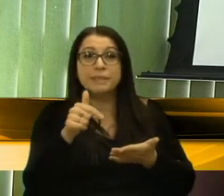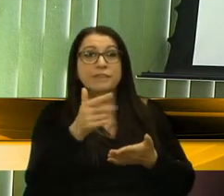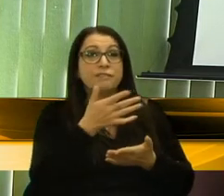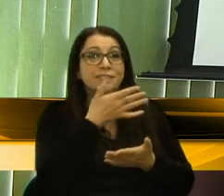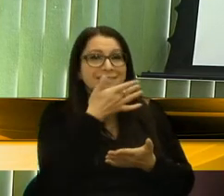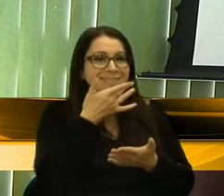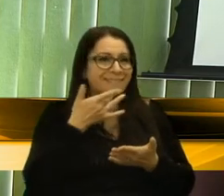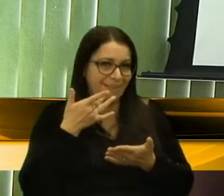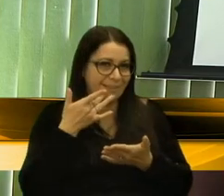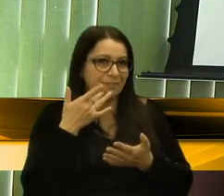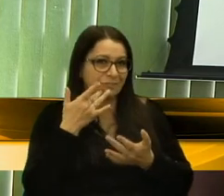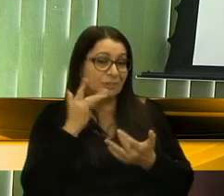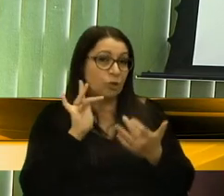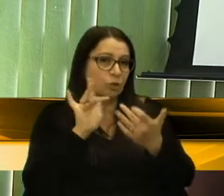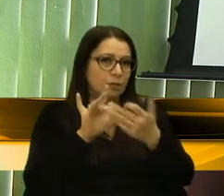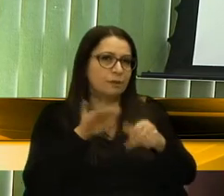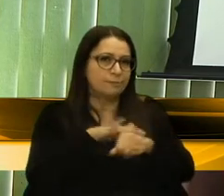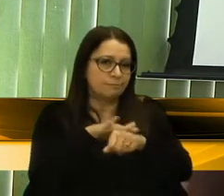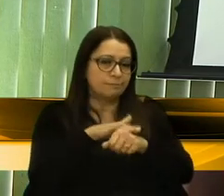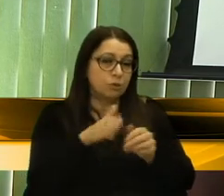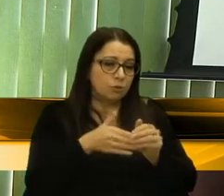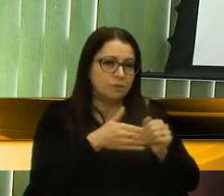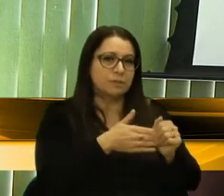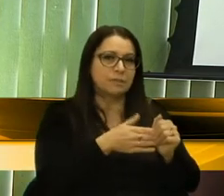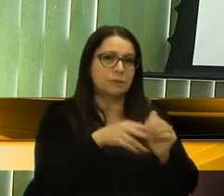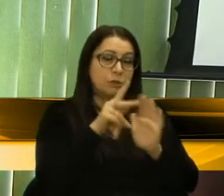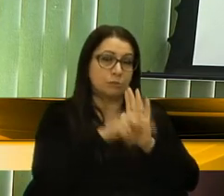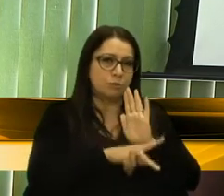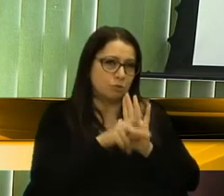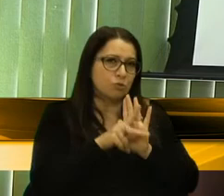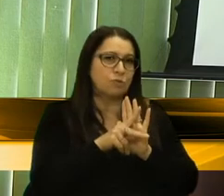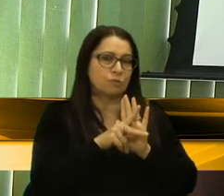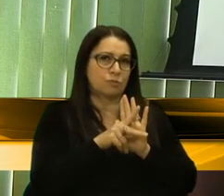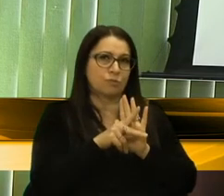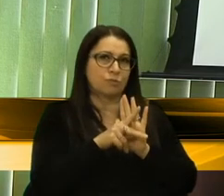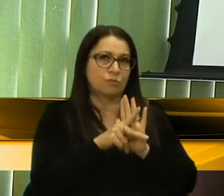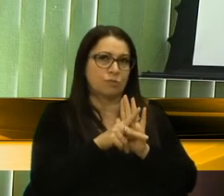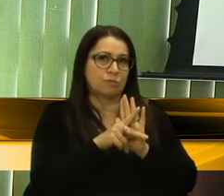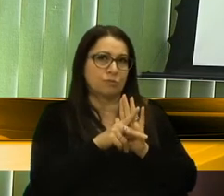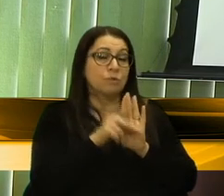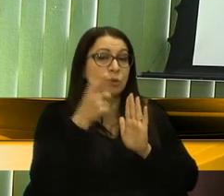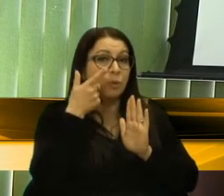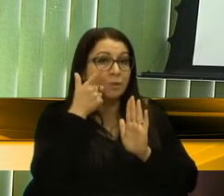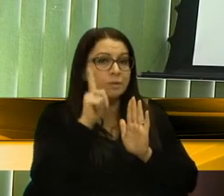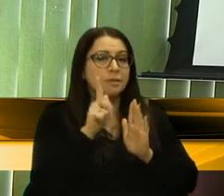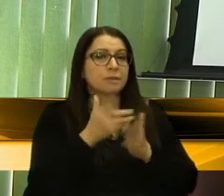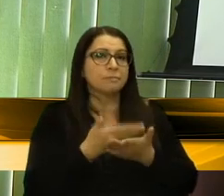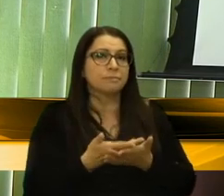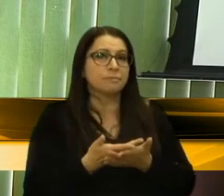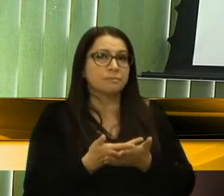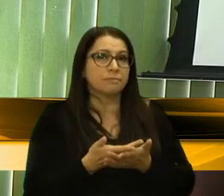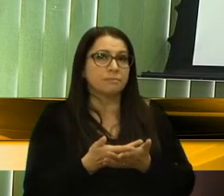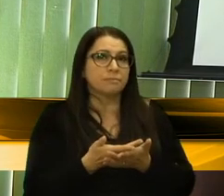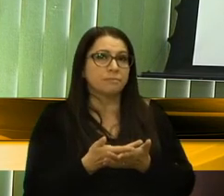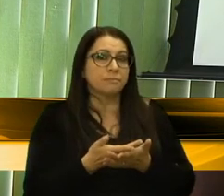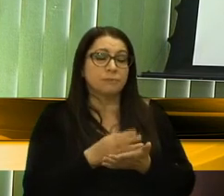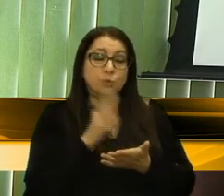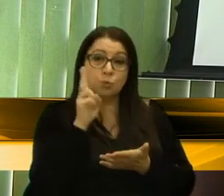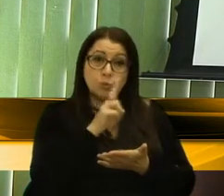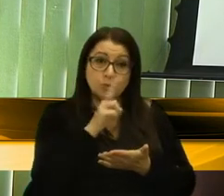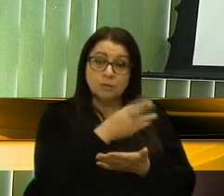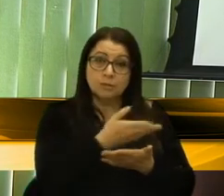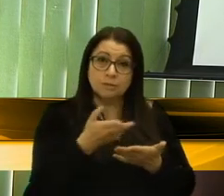facilidade em conduzir esses projetos e conseguir, assim, com